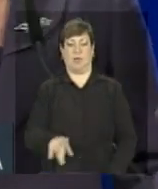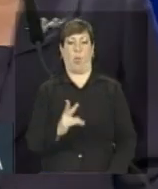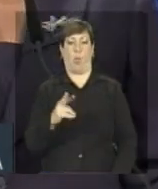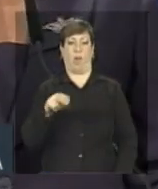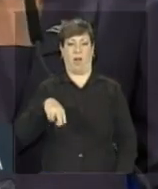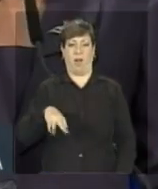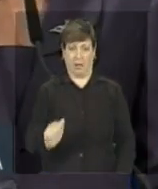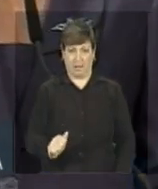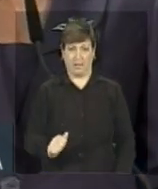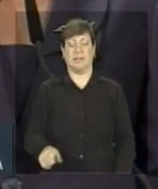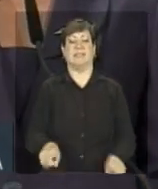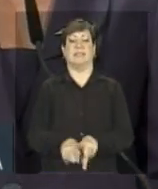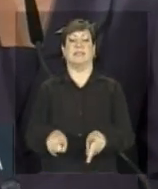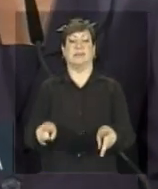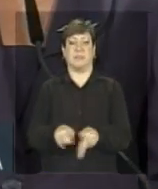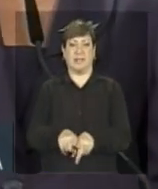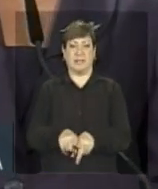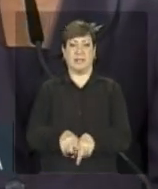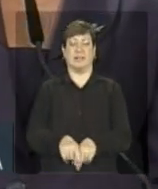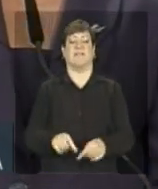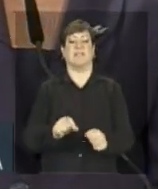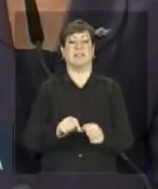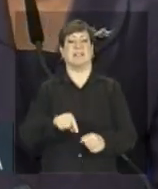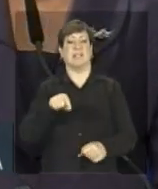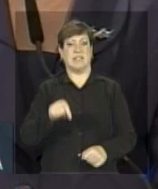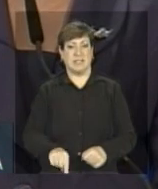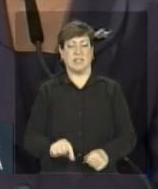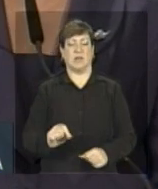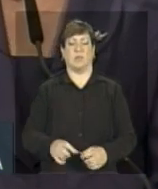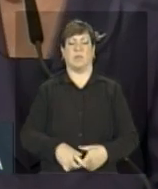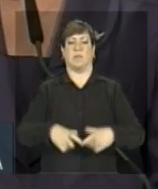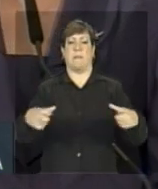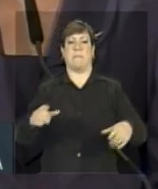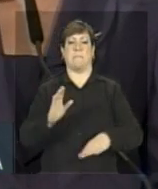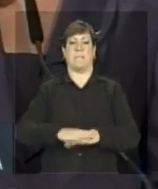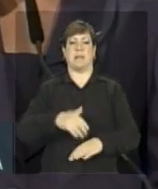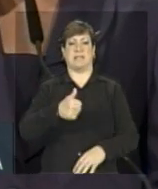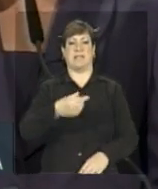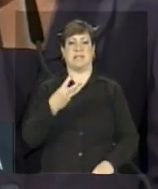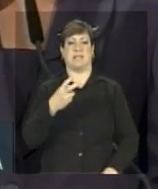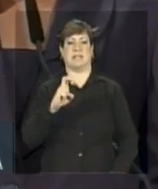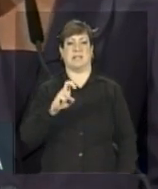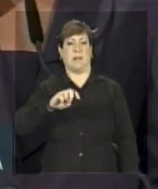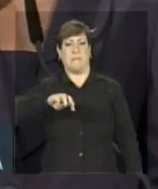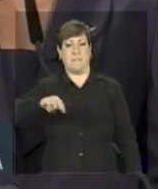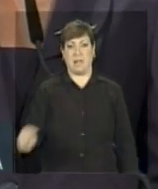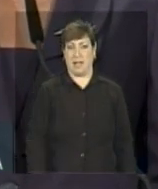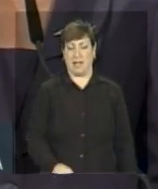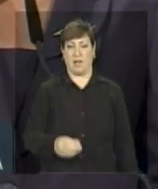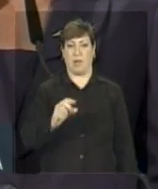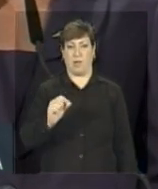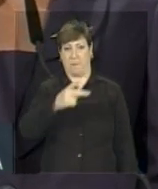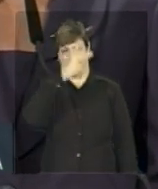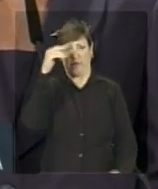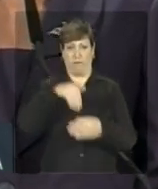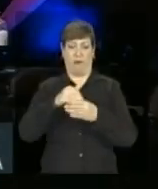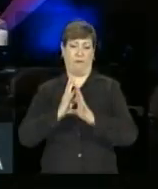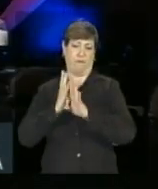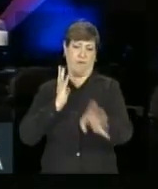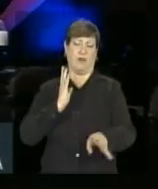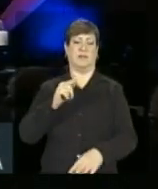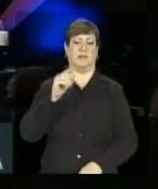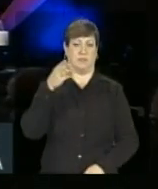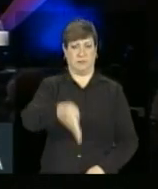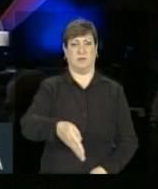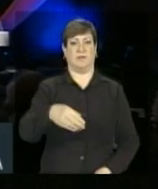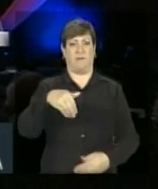informatizados. E fizemos isso em pleitos com mais de 135 milhões de eleitores.